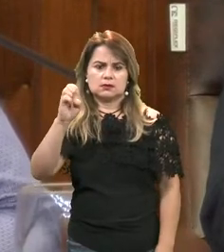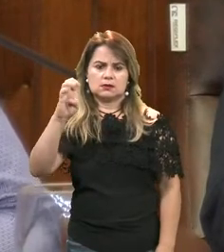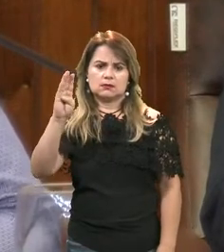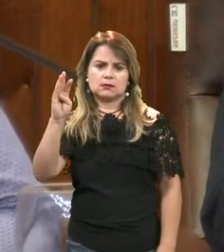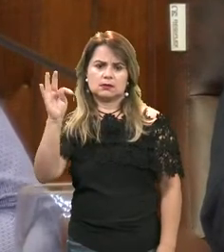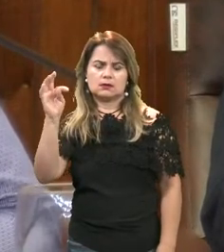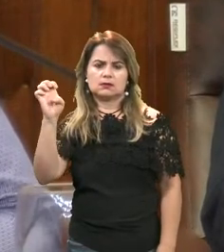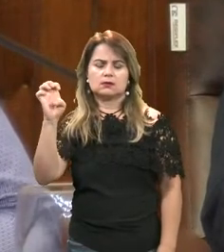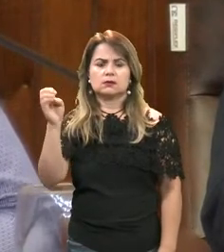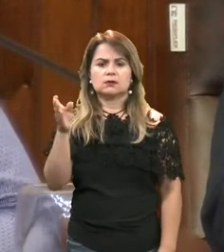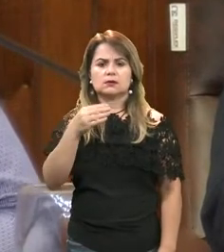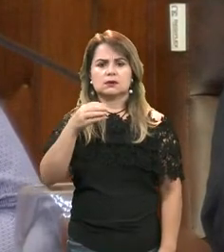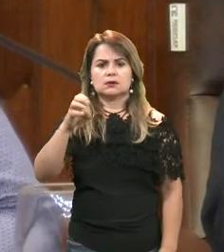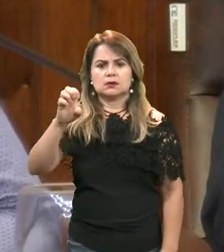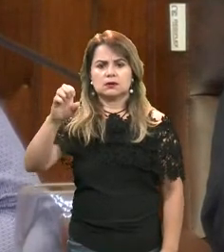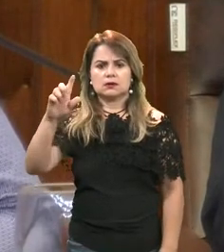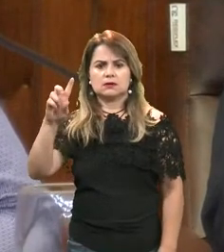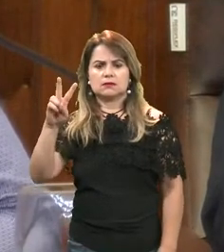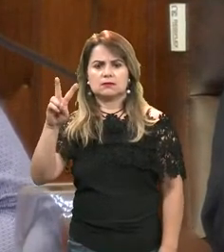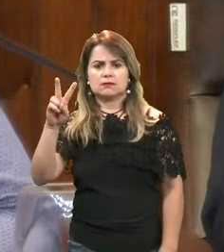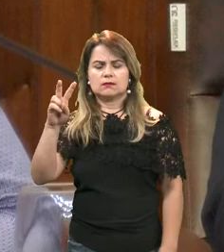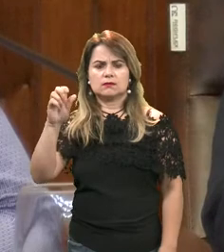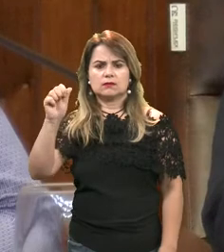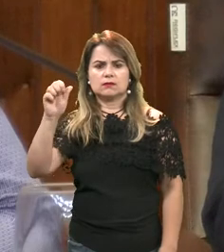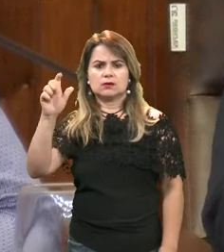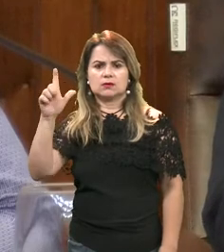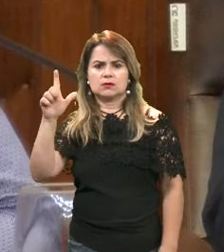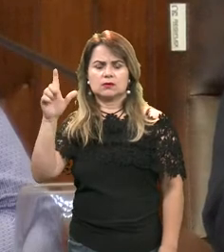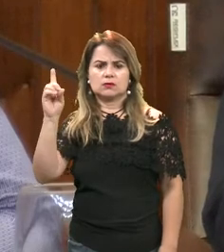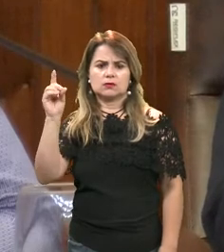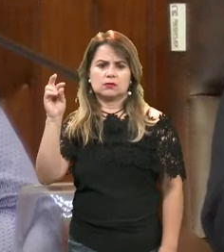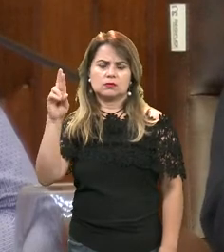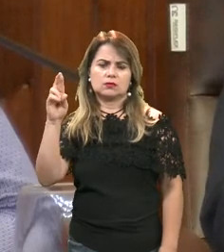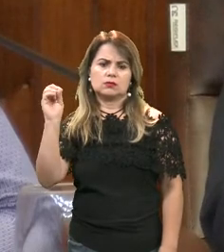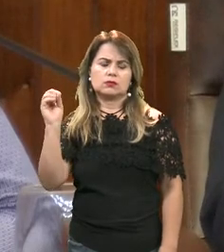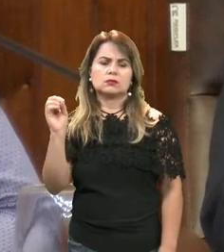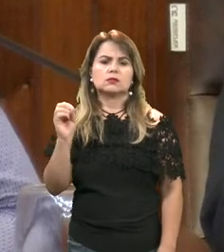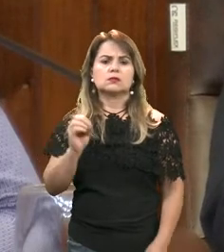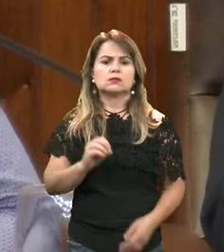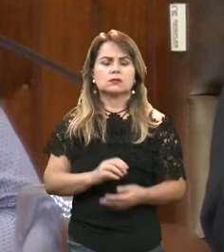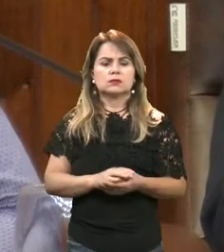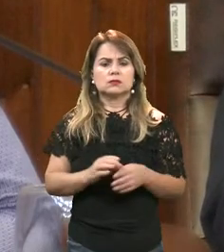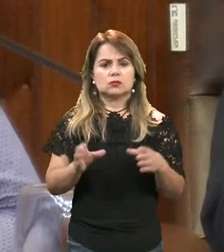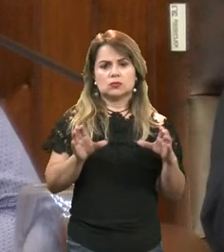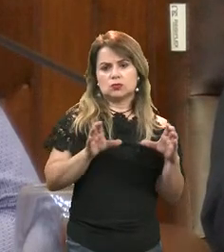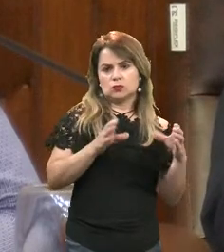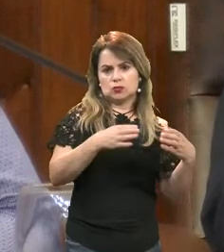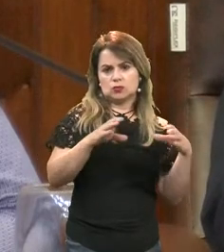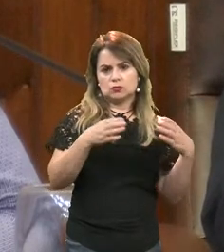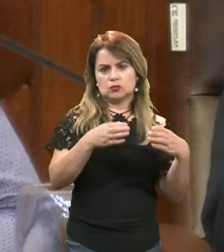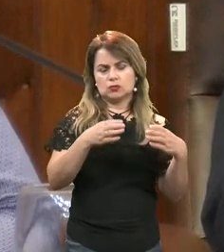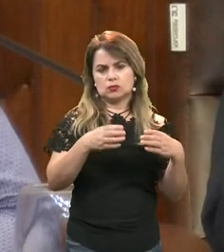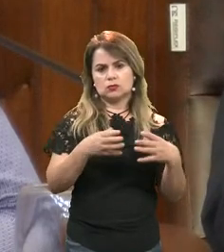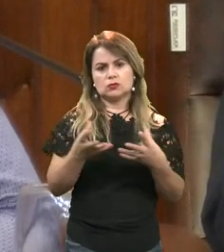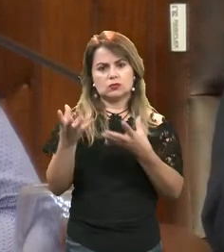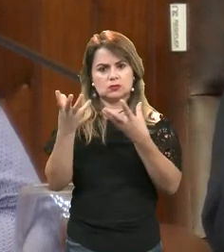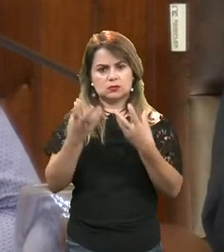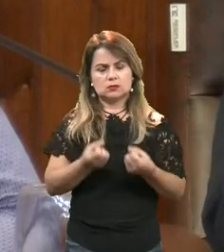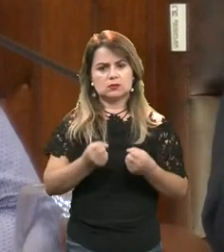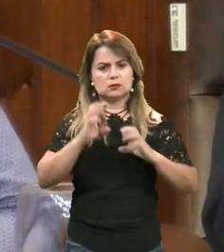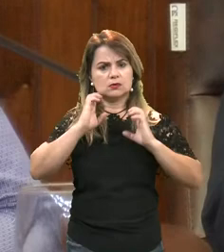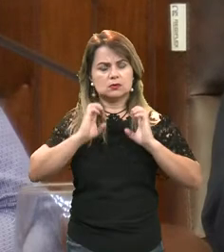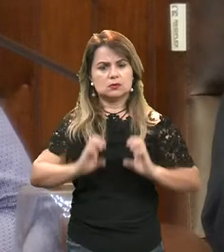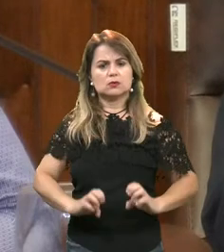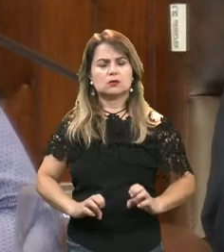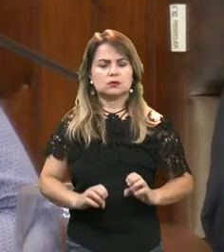Evaldo Pereira Lopes Júnior e a Amanda Segatim Prestupa. A Comissão de Acolhimento e Ética, Silvia Helena Vivian